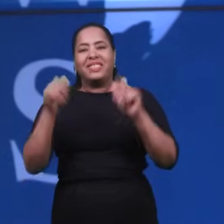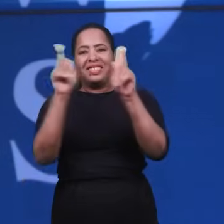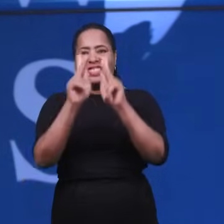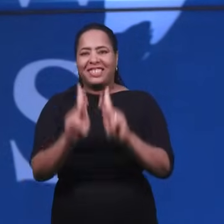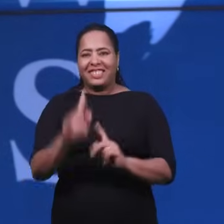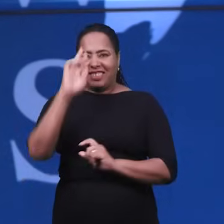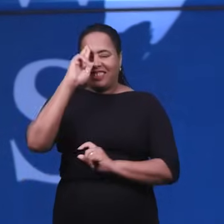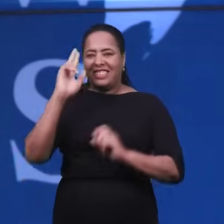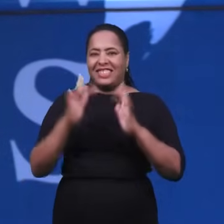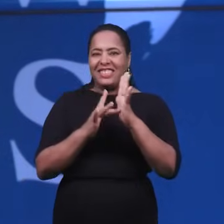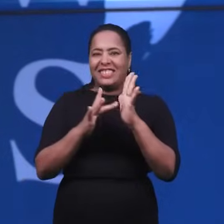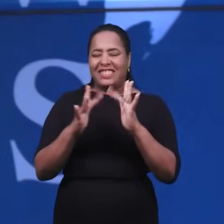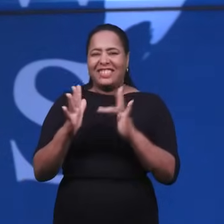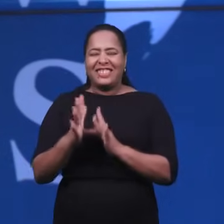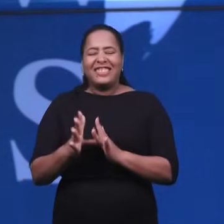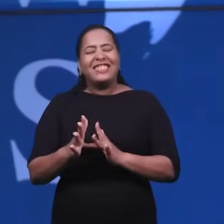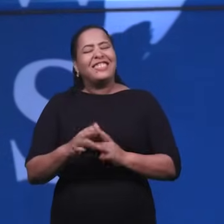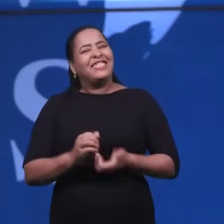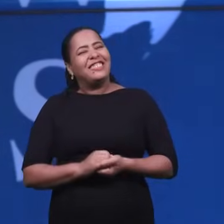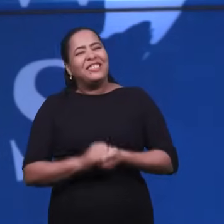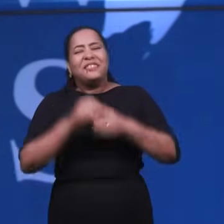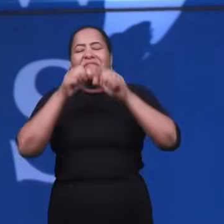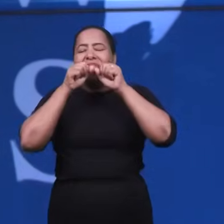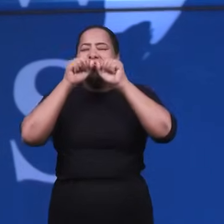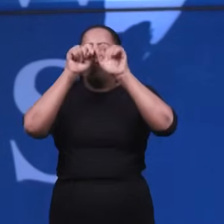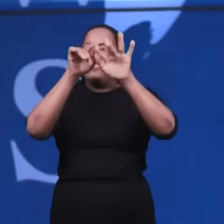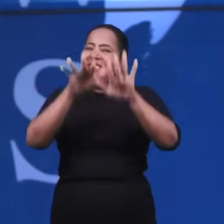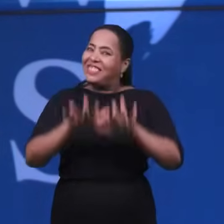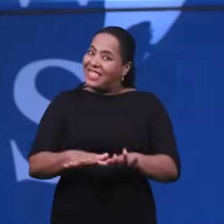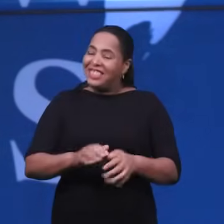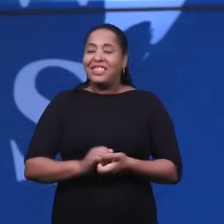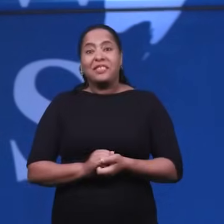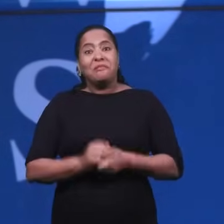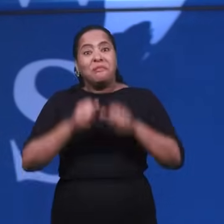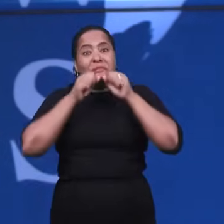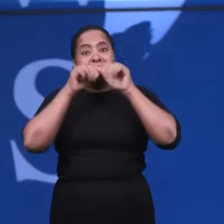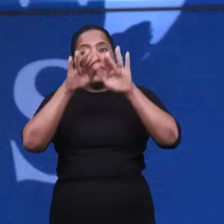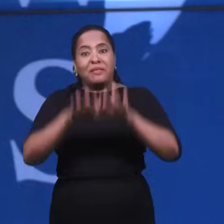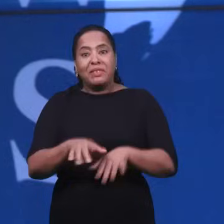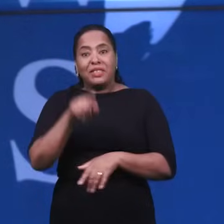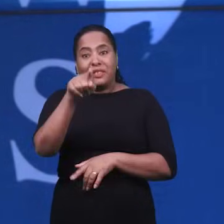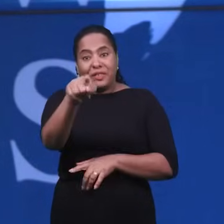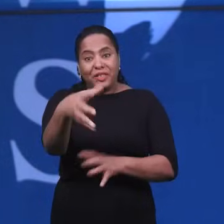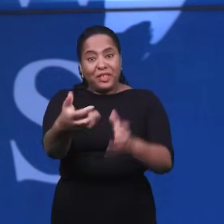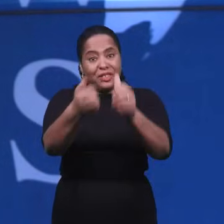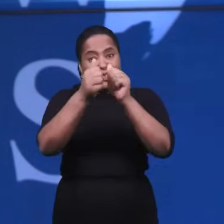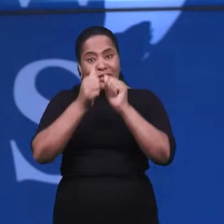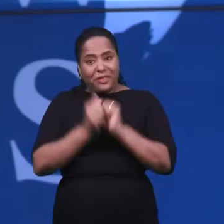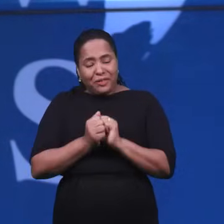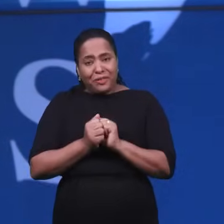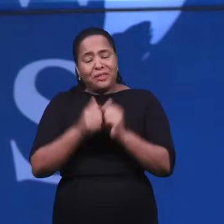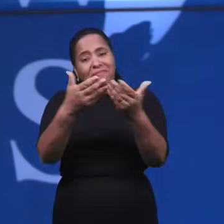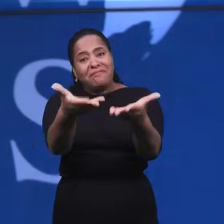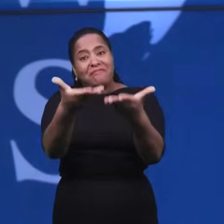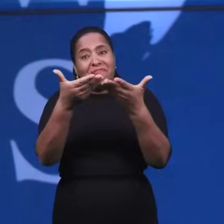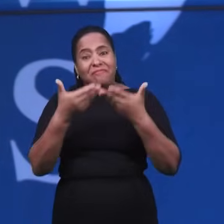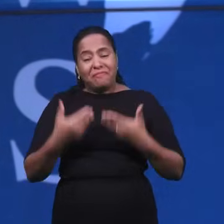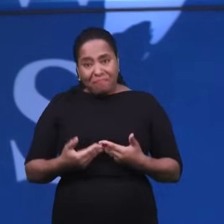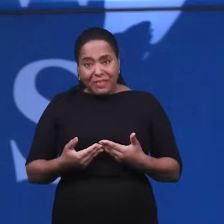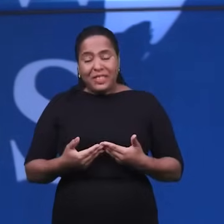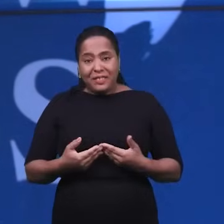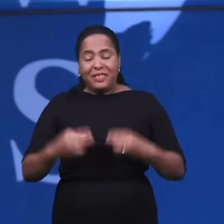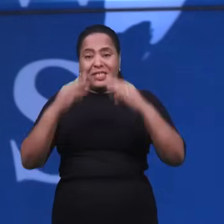A paz do Senhor Jesus, que bênção! Que bênção é ter você aqui com a gente. Seja muito bem-vindo ao